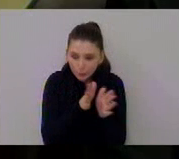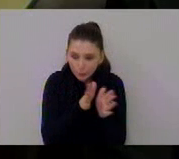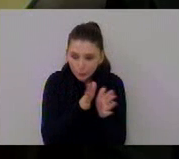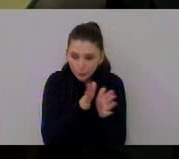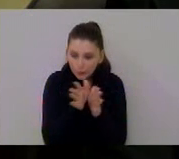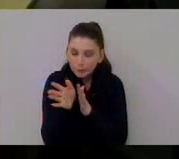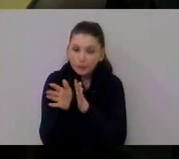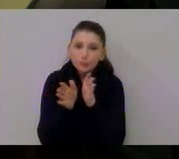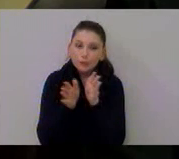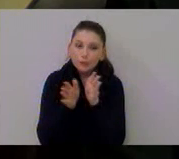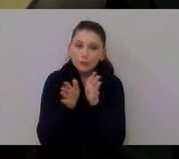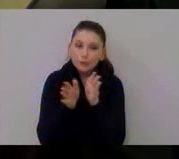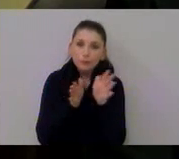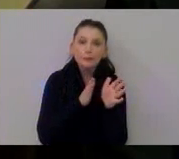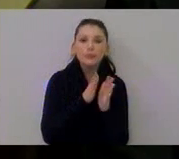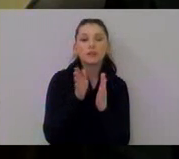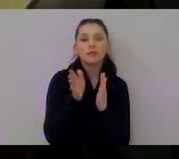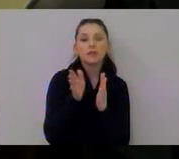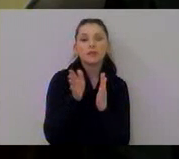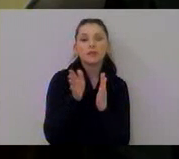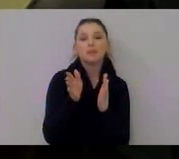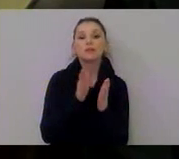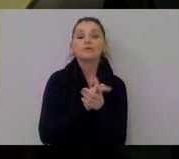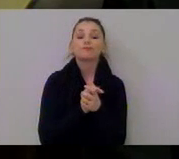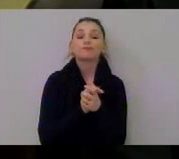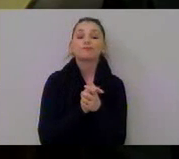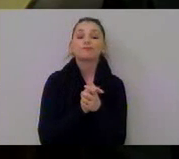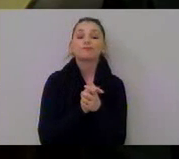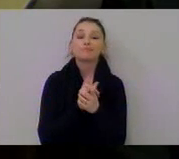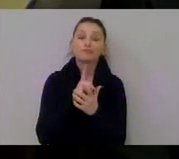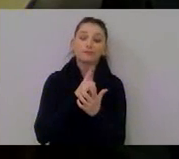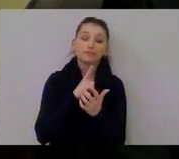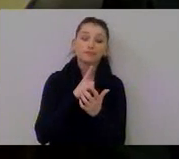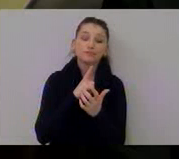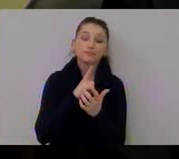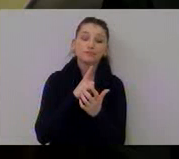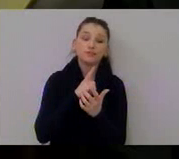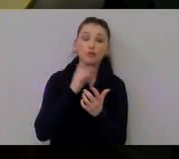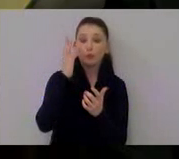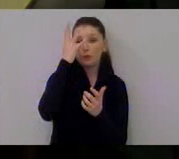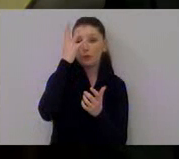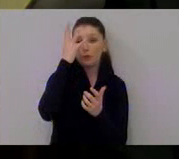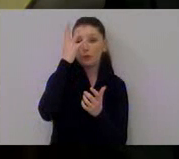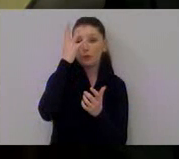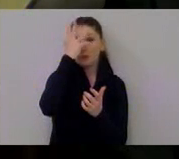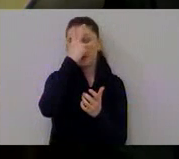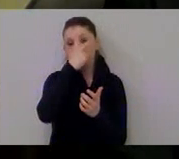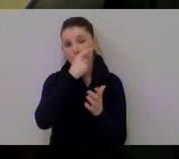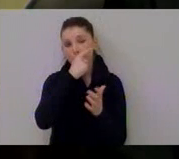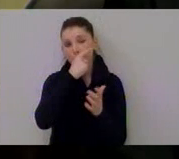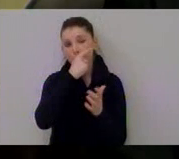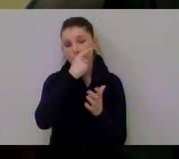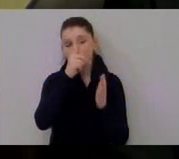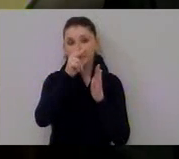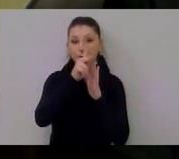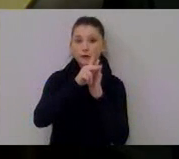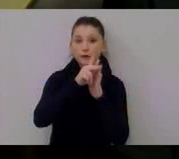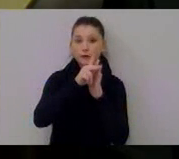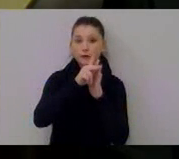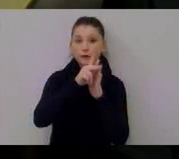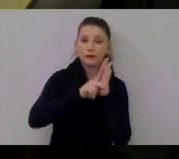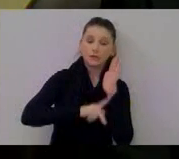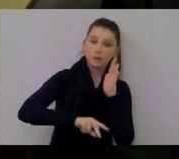Um lindo projeto de um viaduto, que ao invés